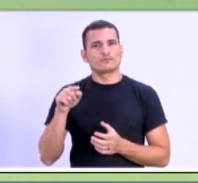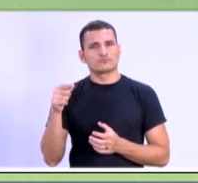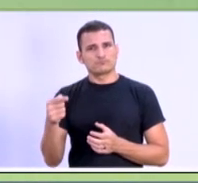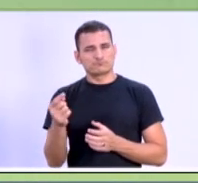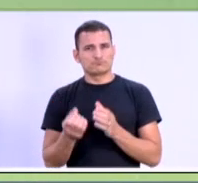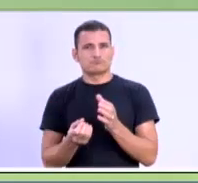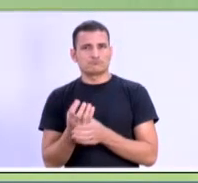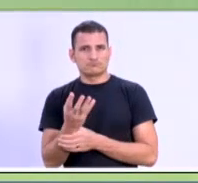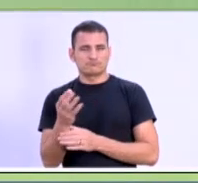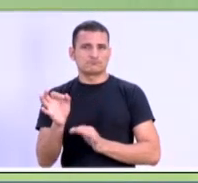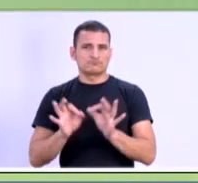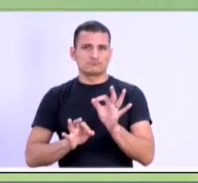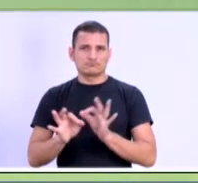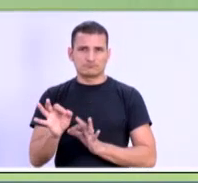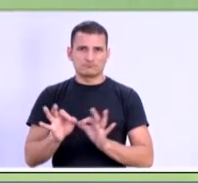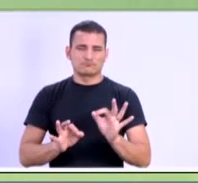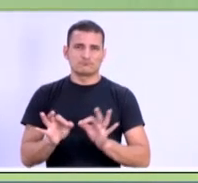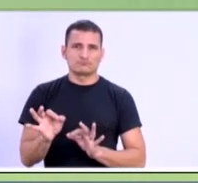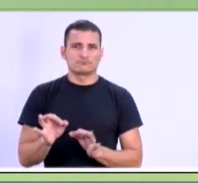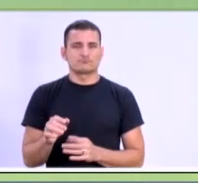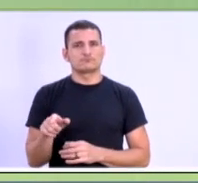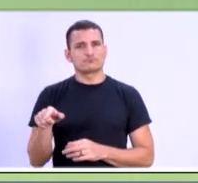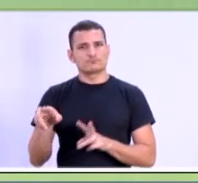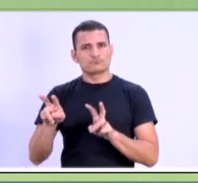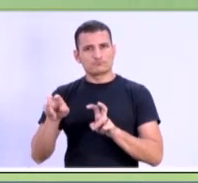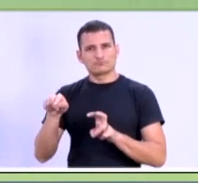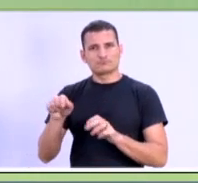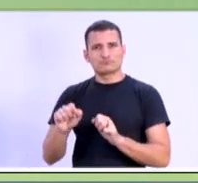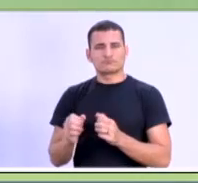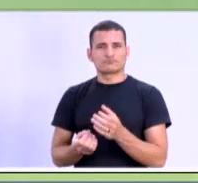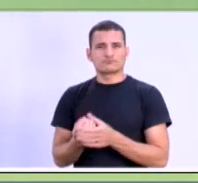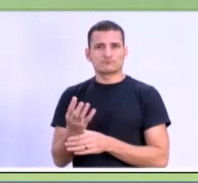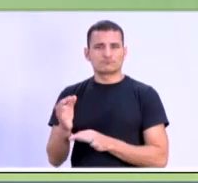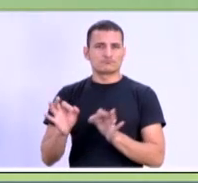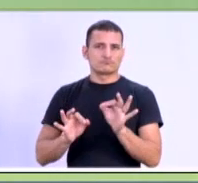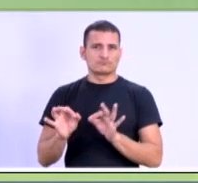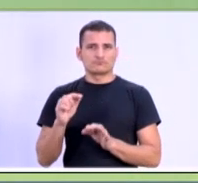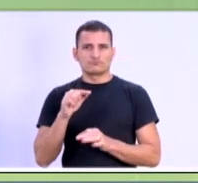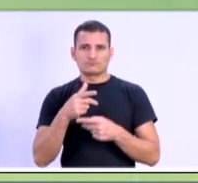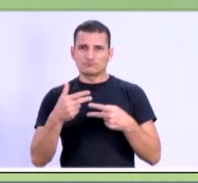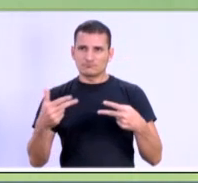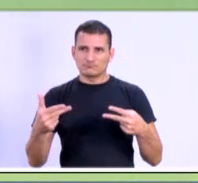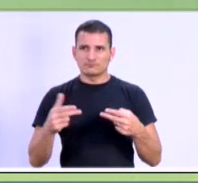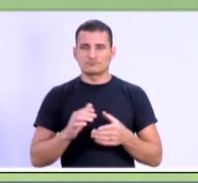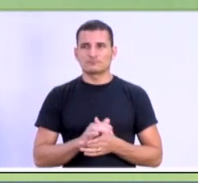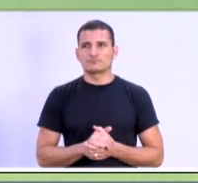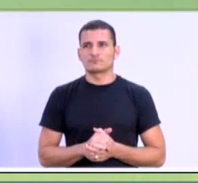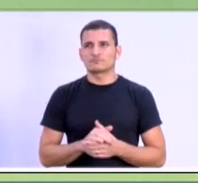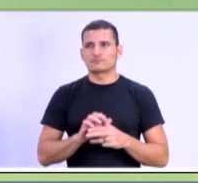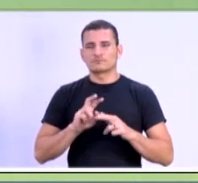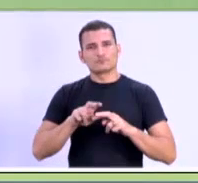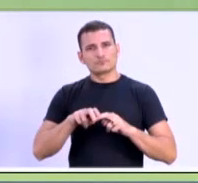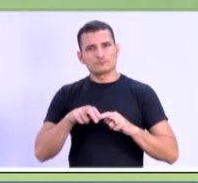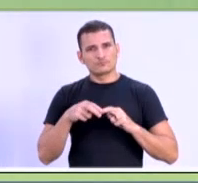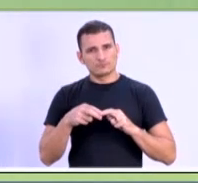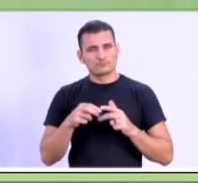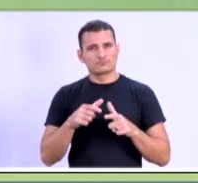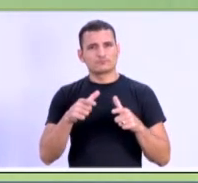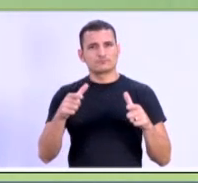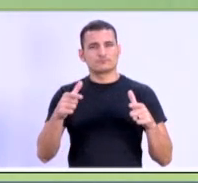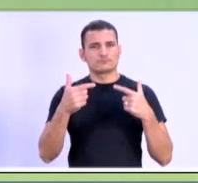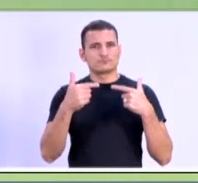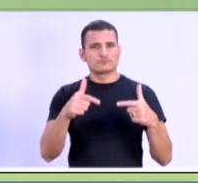e manipulá-los. Quer dizer, o computador poder criar e manipular esses objetos, né? É por isso que na maioria das